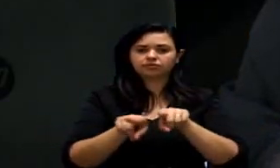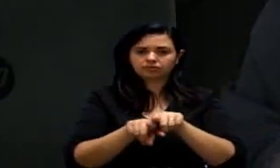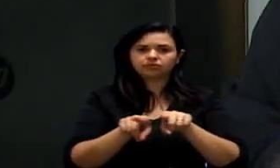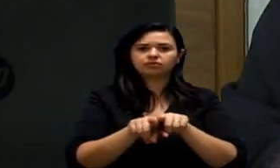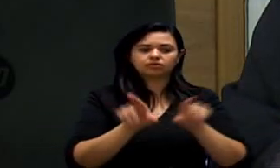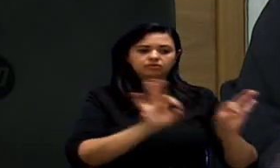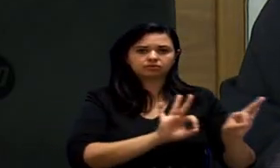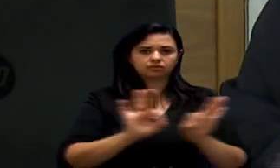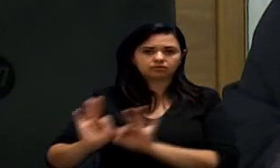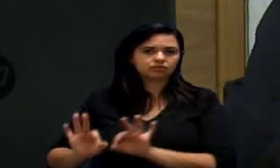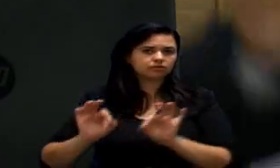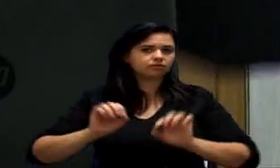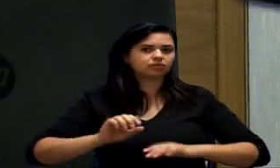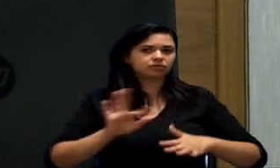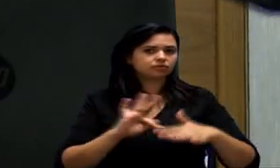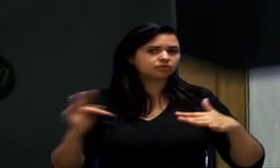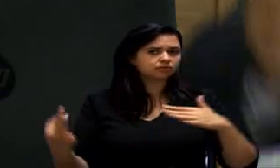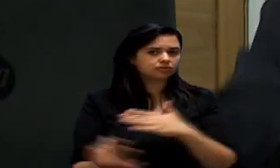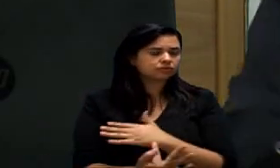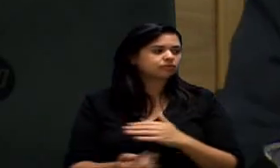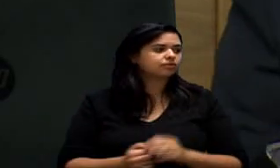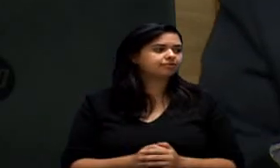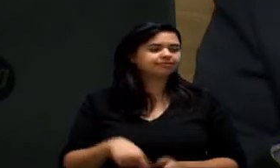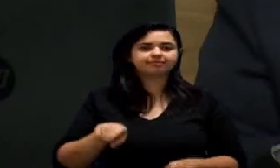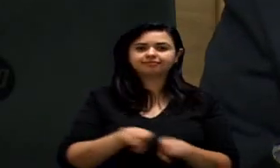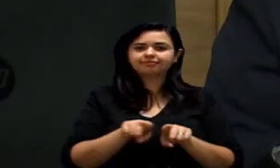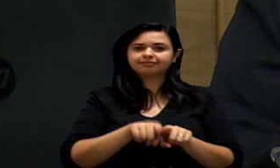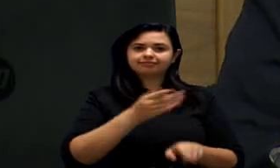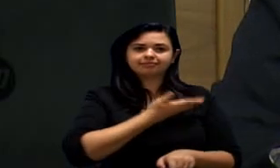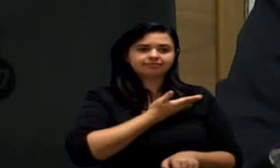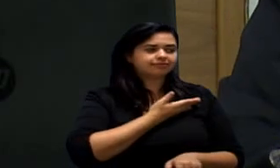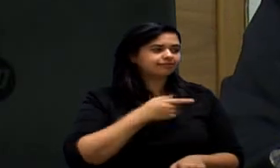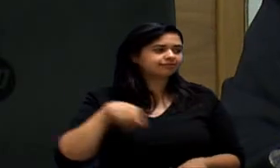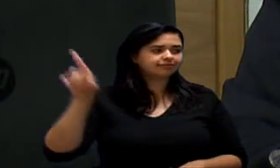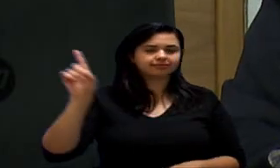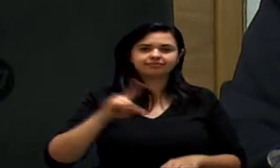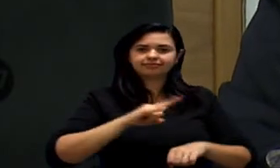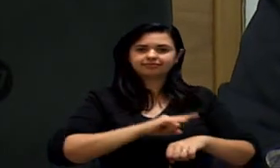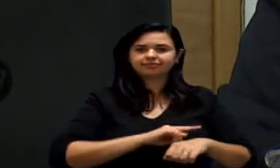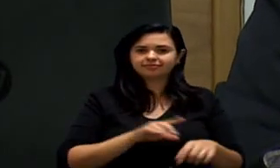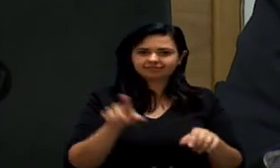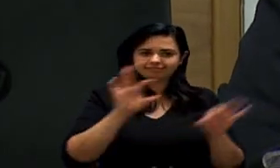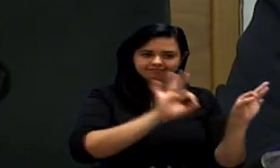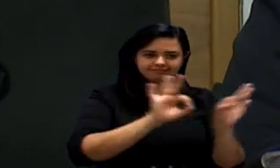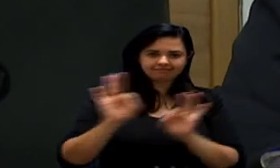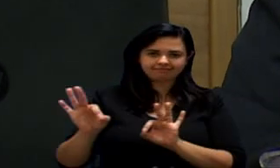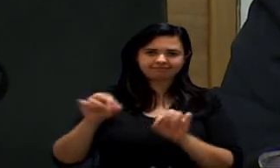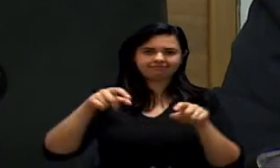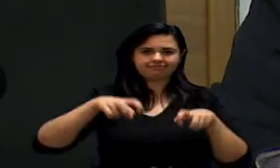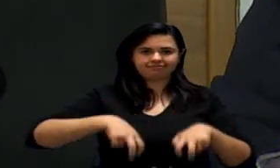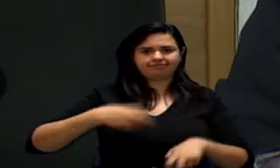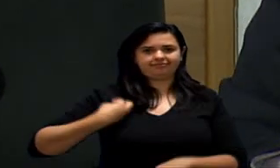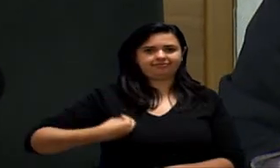suas residências. Cumprimentar meu amigo lá do Paineira, que está nos acompanhando ali.